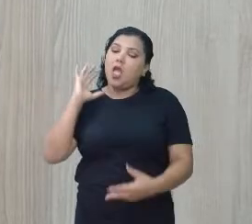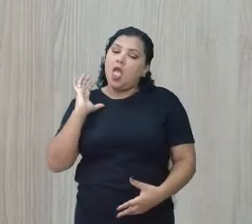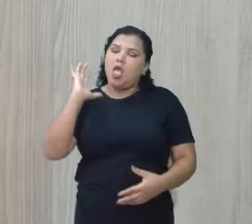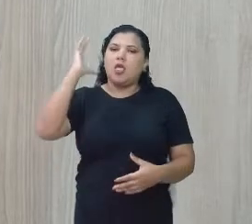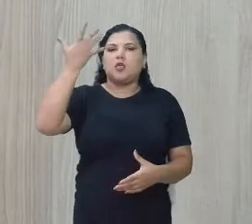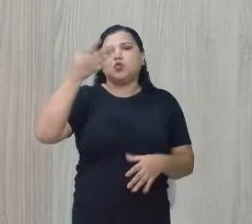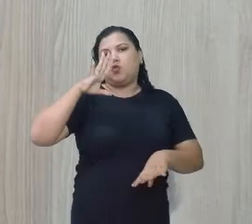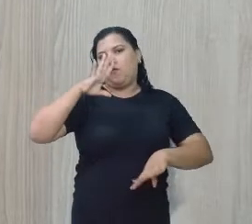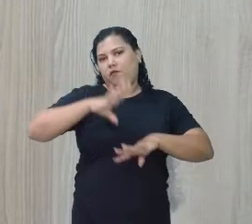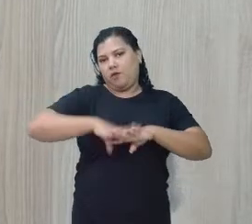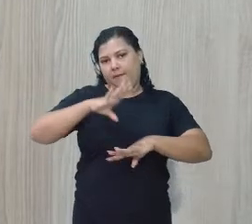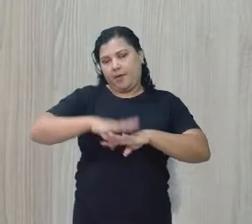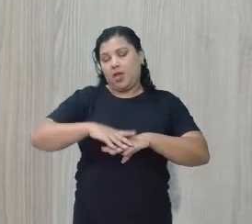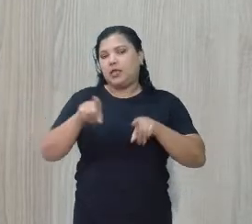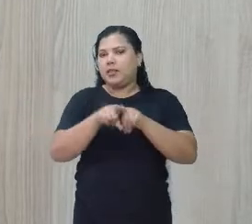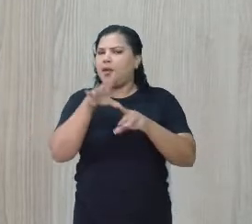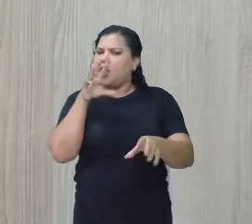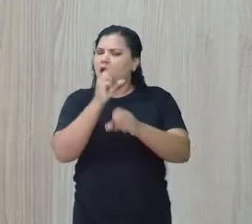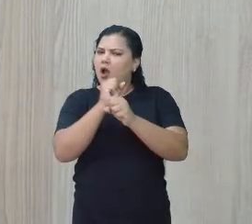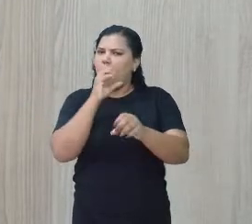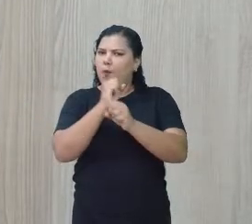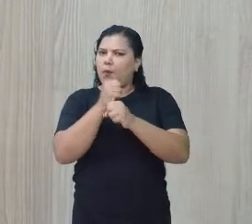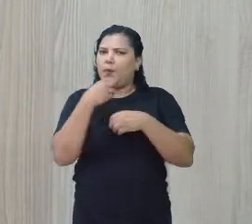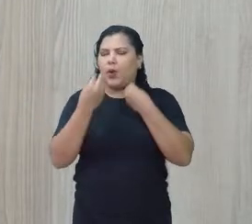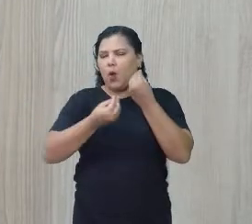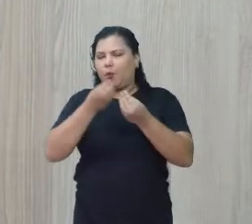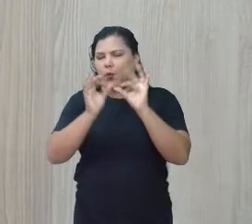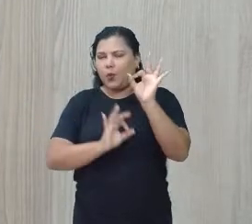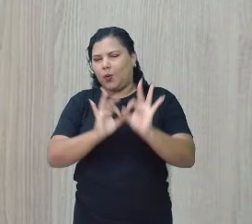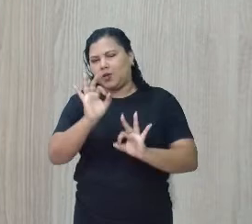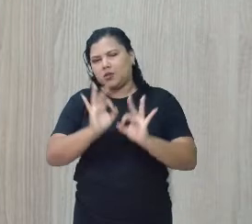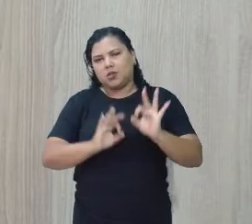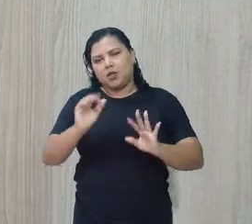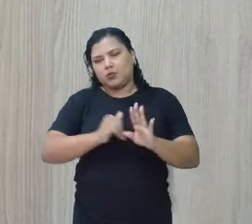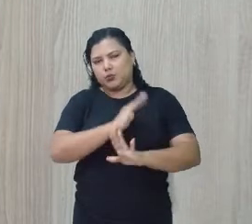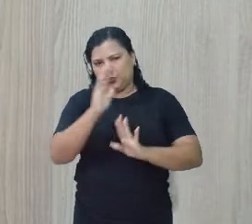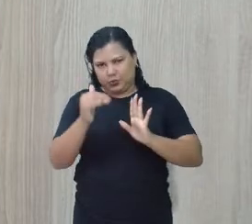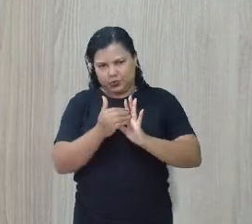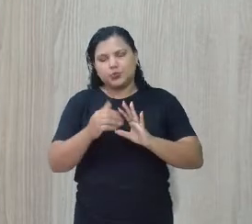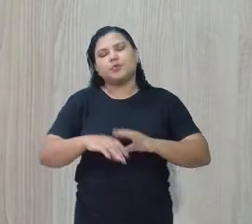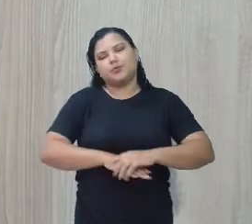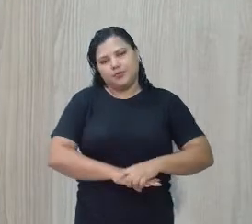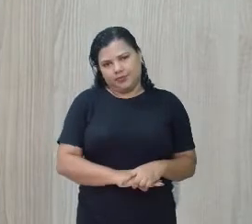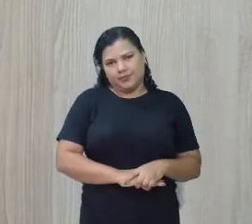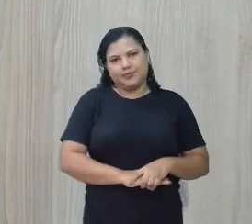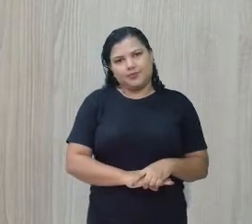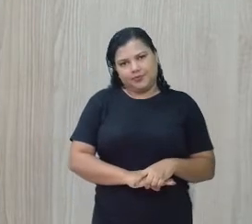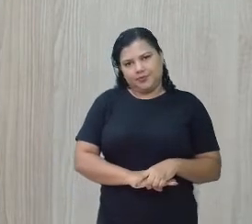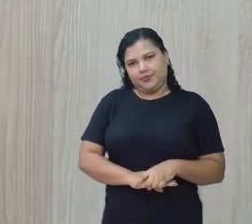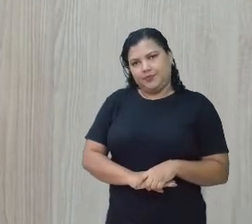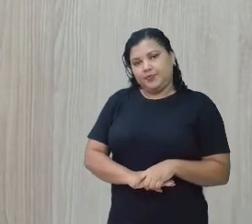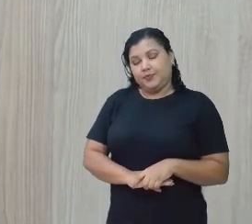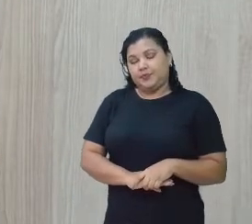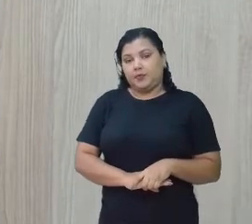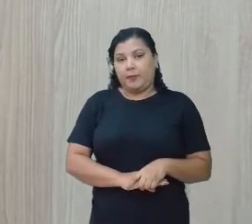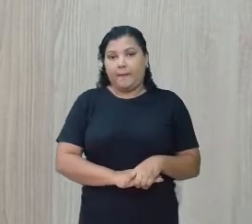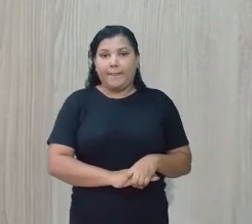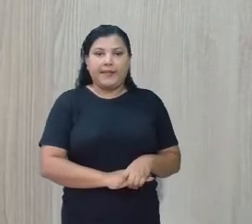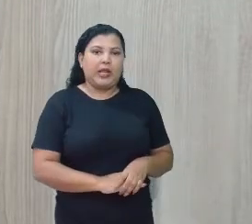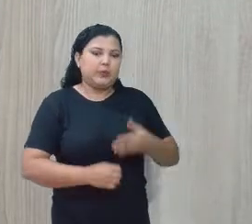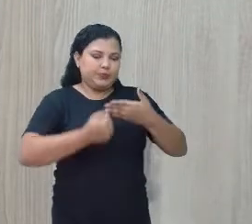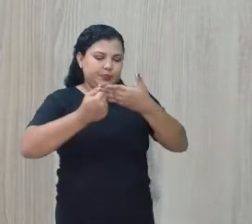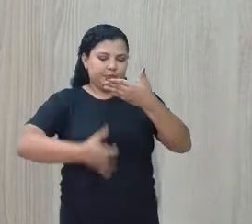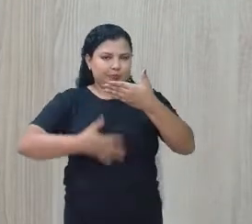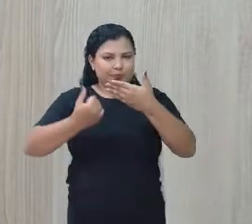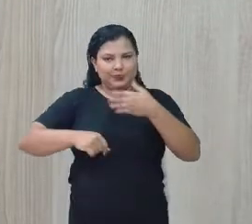resolver e na hora de você ir calcular, fazer o cálculo de uma determinada porcentagem, certo? Pessoal aqui, Briane,